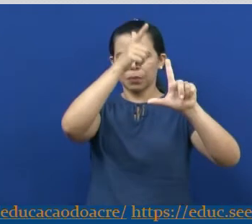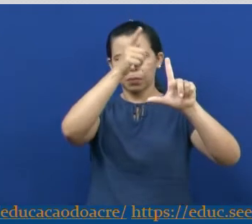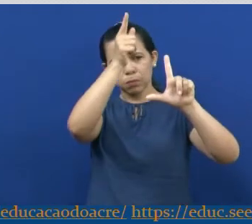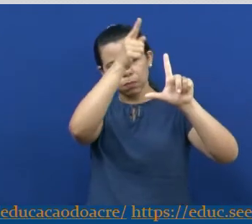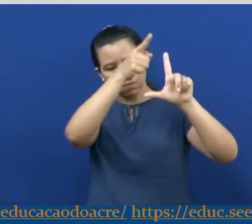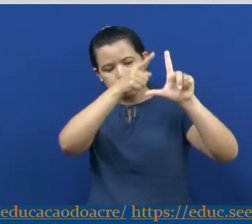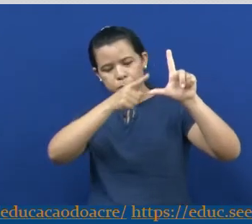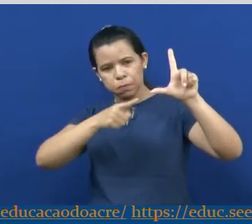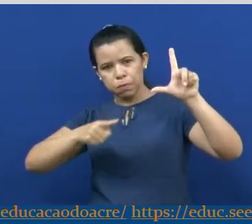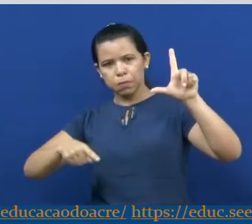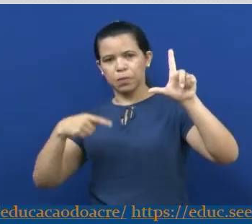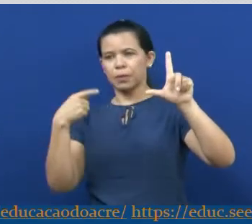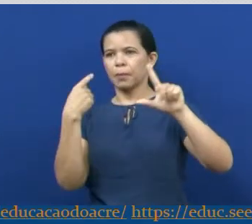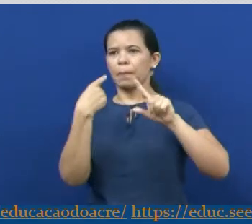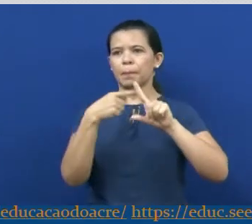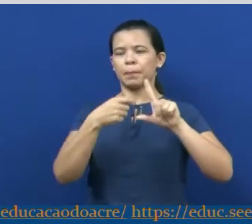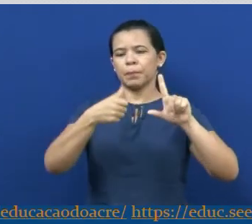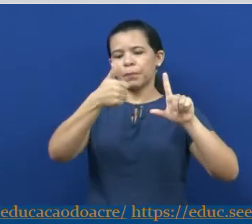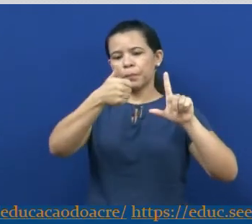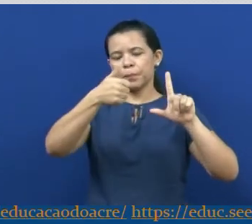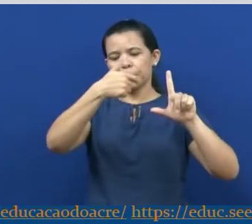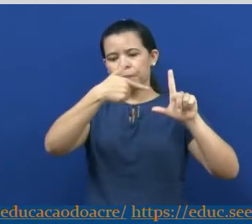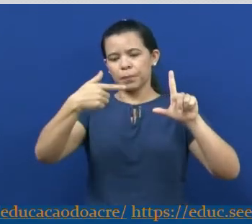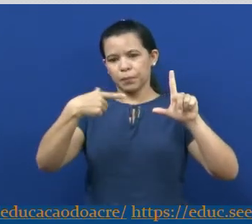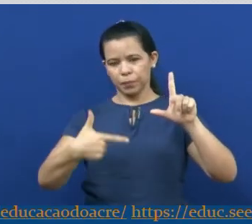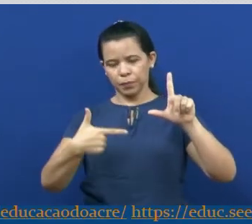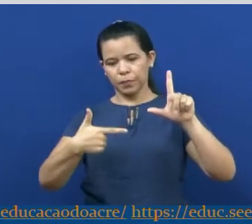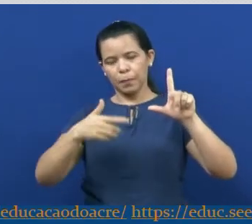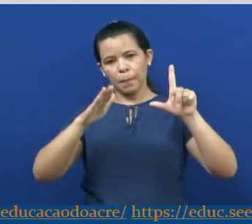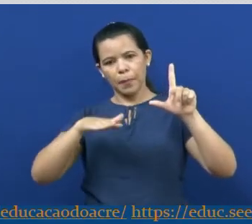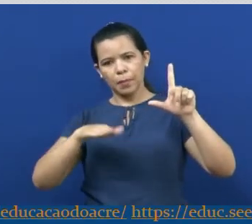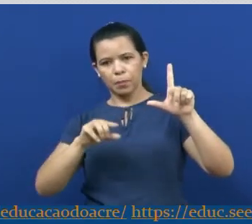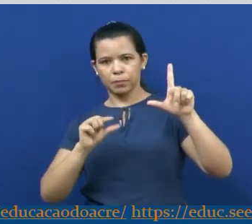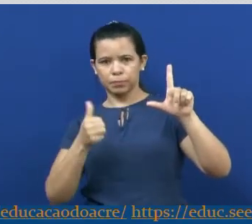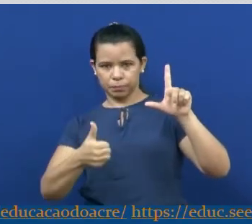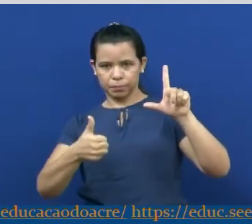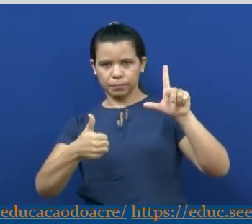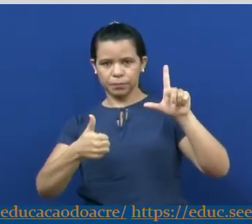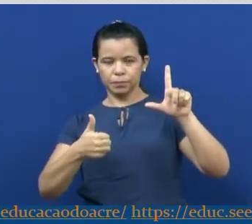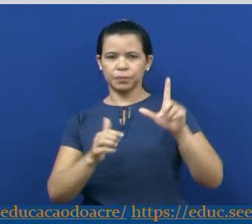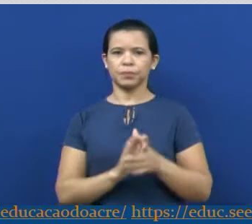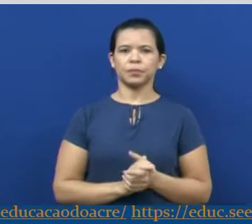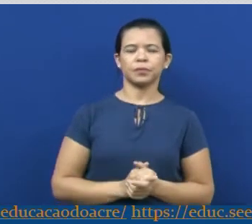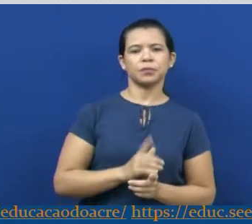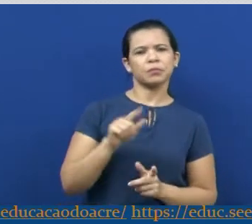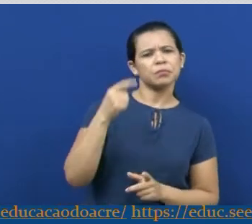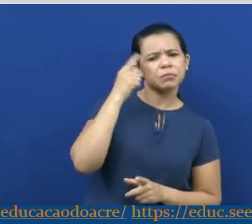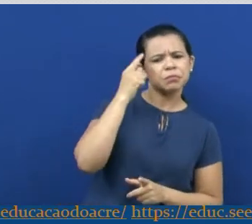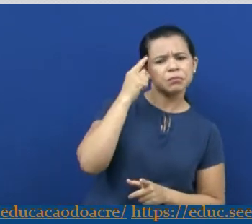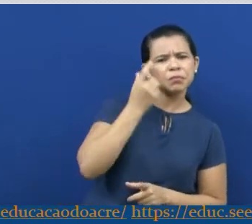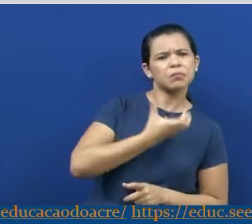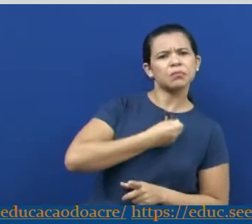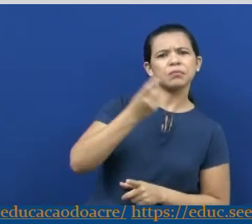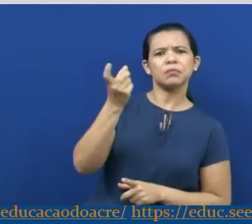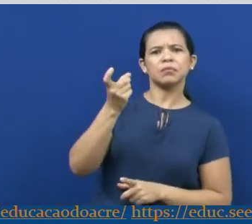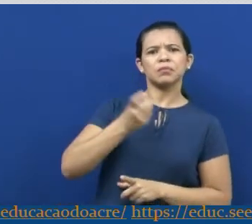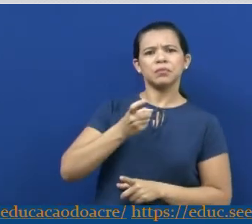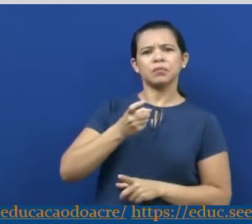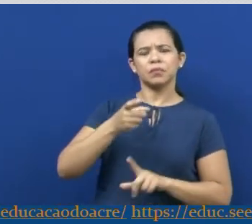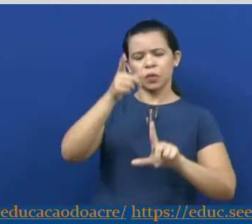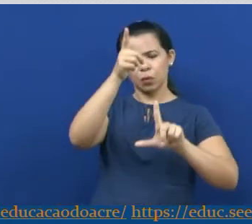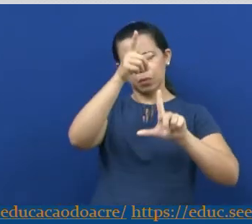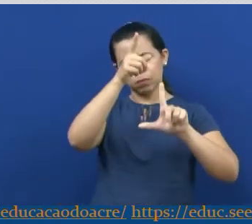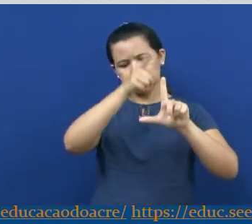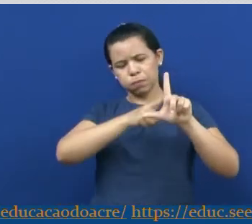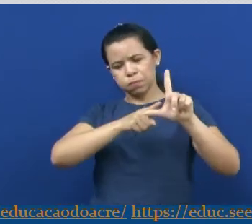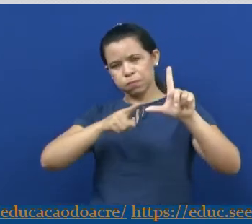decrescente, porque meio é menor do que 1. E ao estabelecermos valores para x, o gráfico dessa função